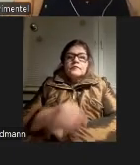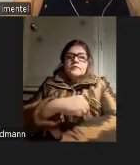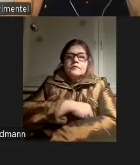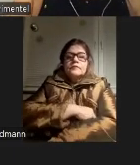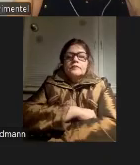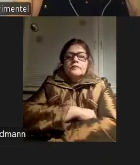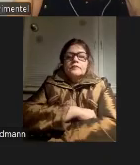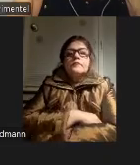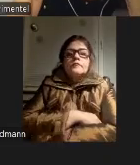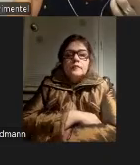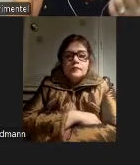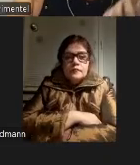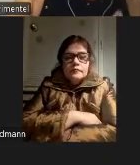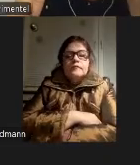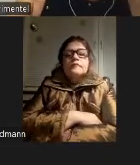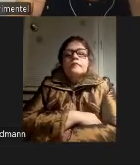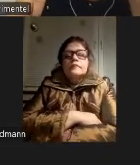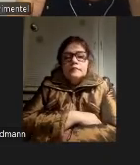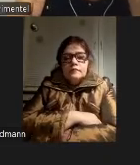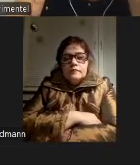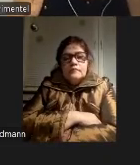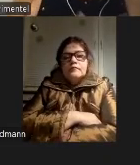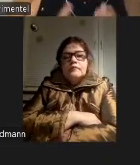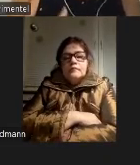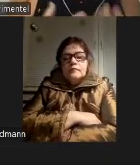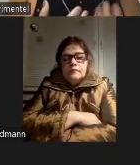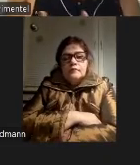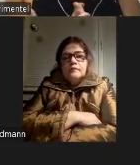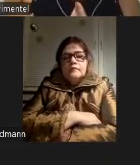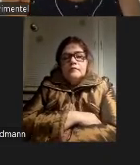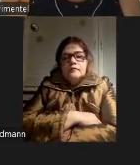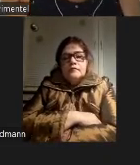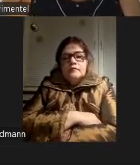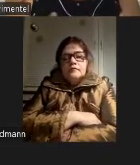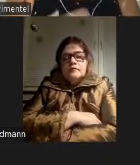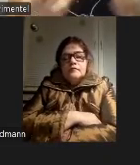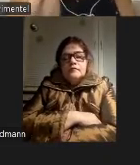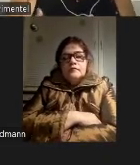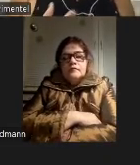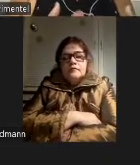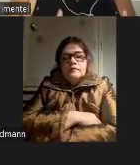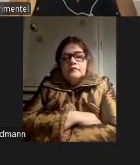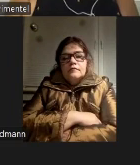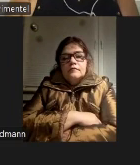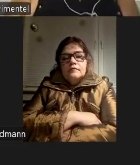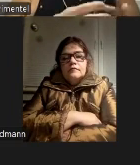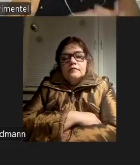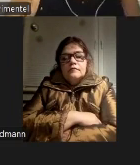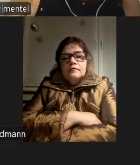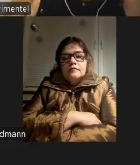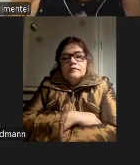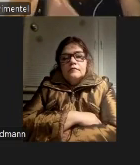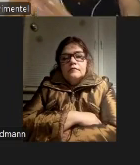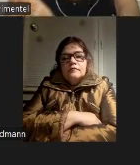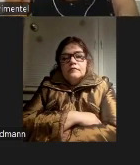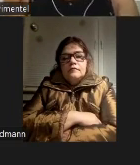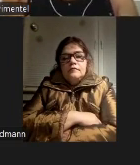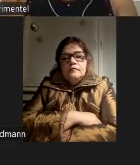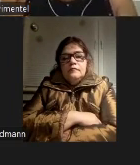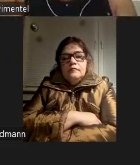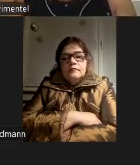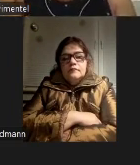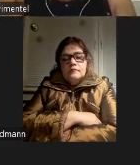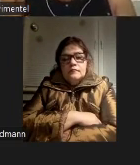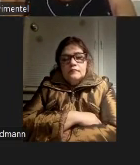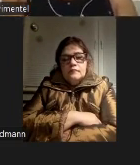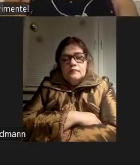receberam tiveram esse risco aumentado, tá? Isso traz para a gente que a apneia do sono está associada a um risco